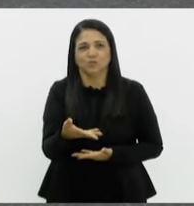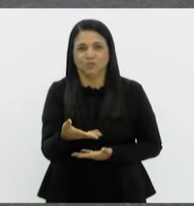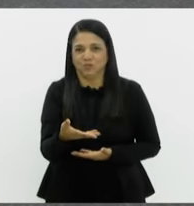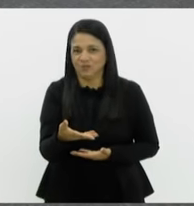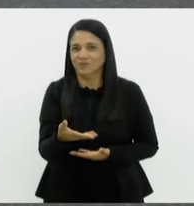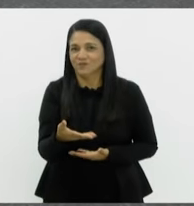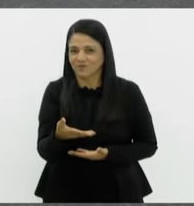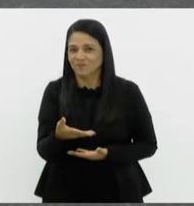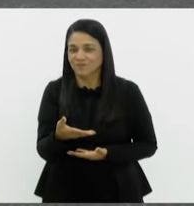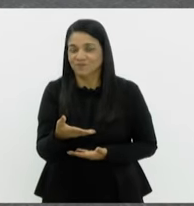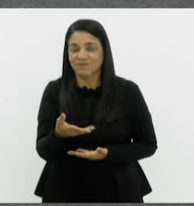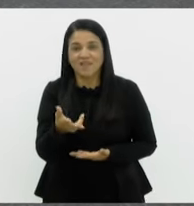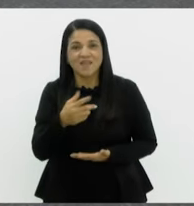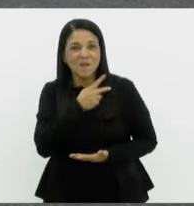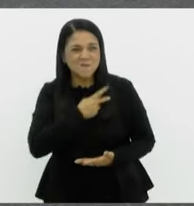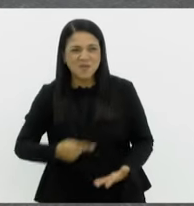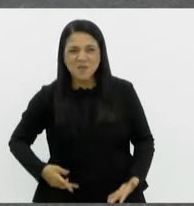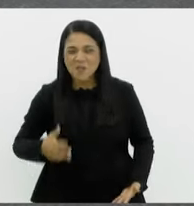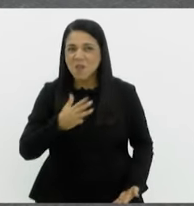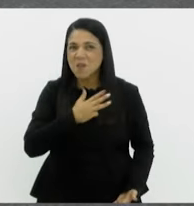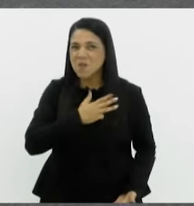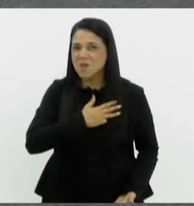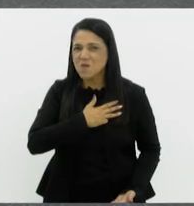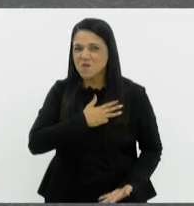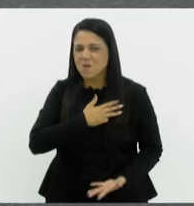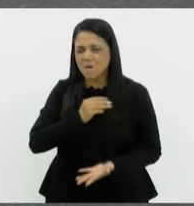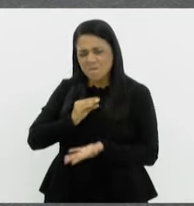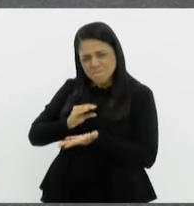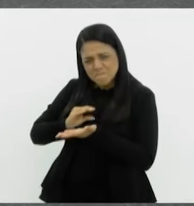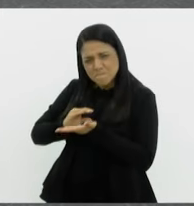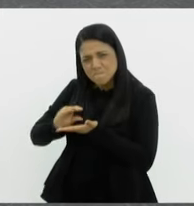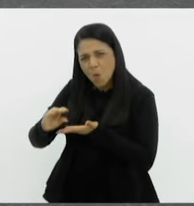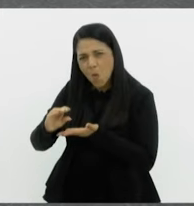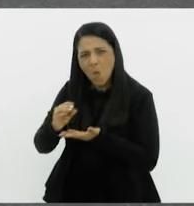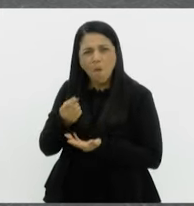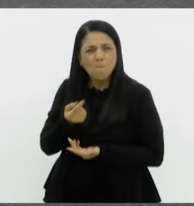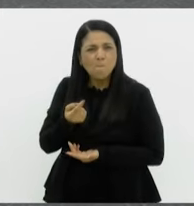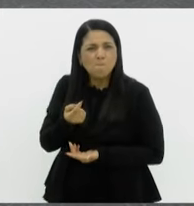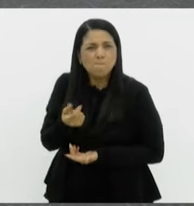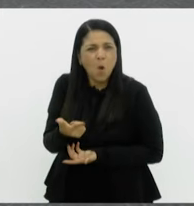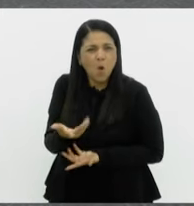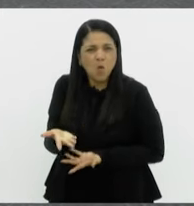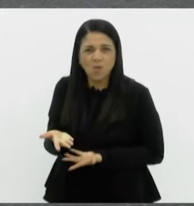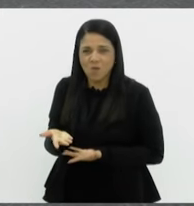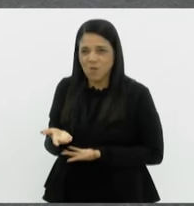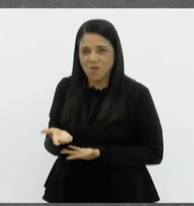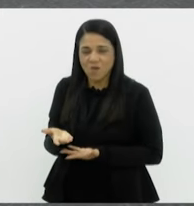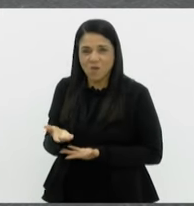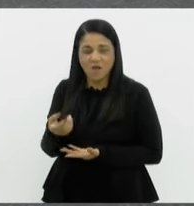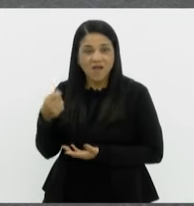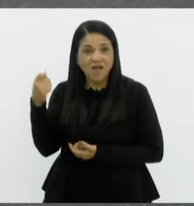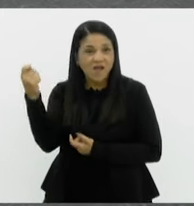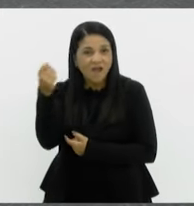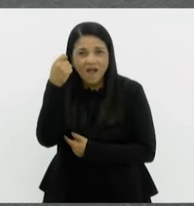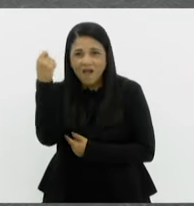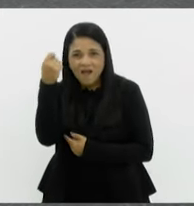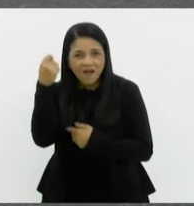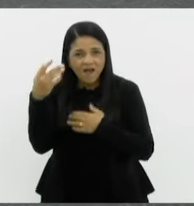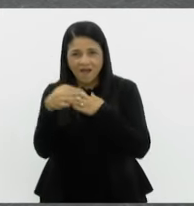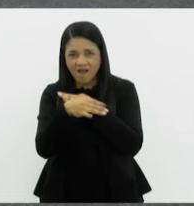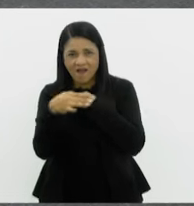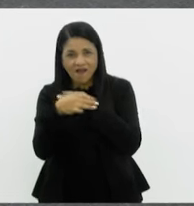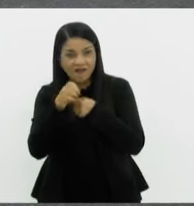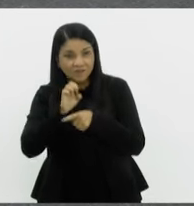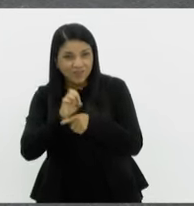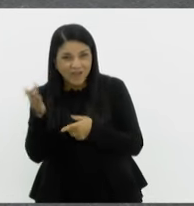presidente Lula fala que vai dar tão pouco, senhor presidente. Rio Grande do Sul, você olha,